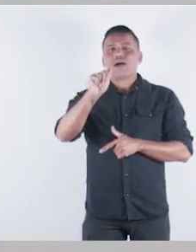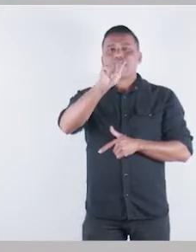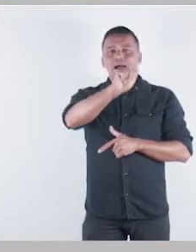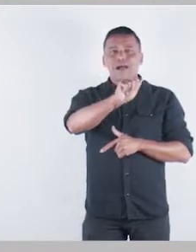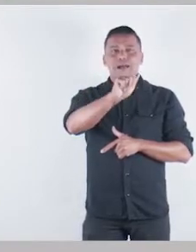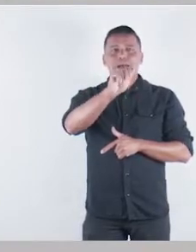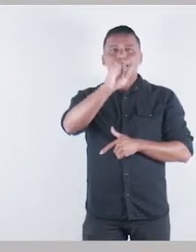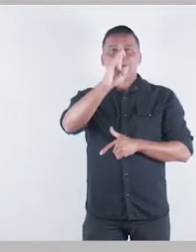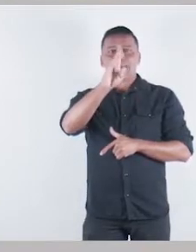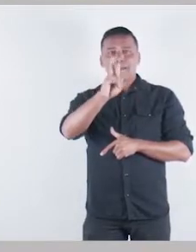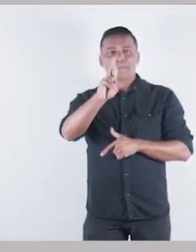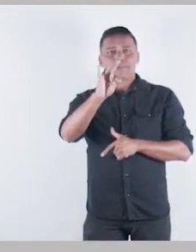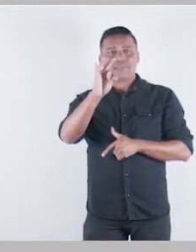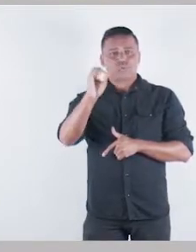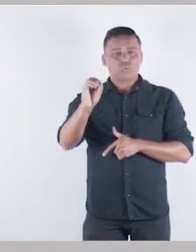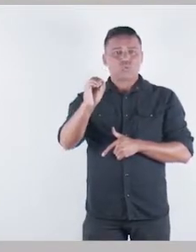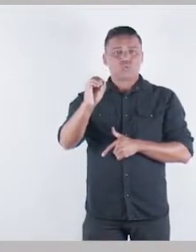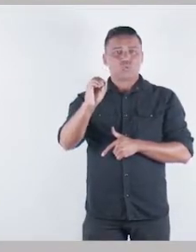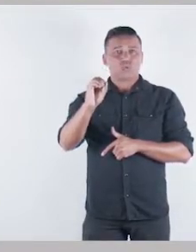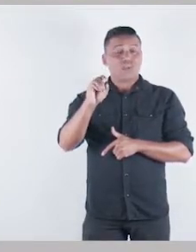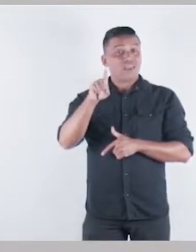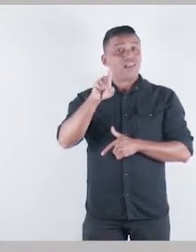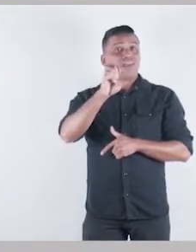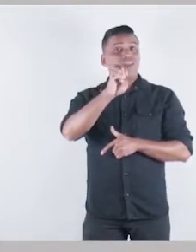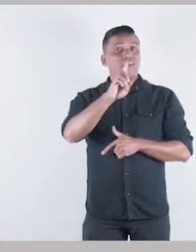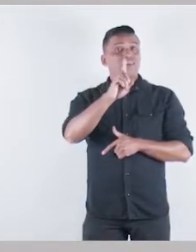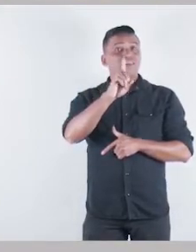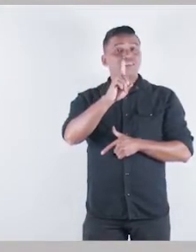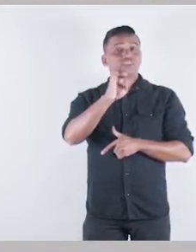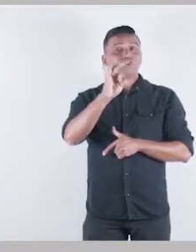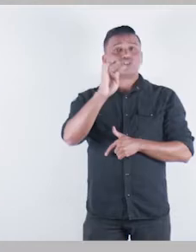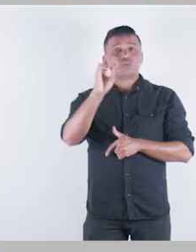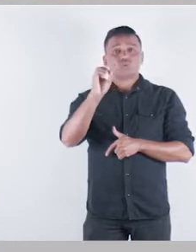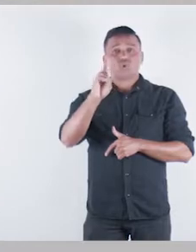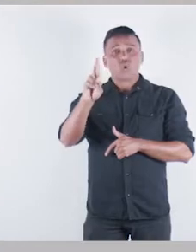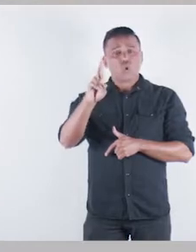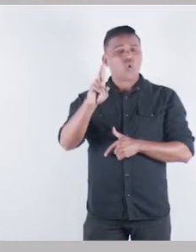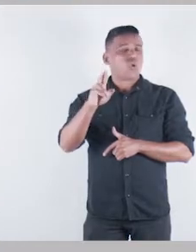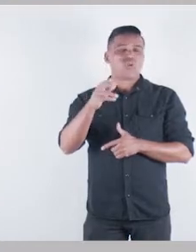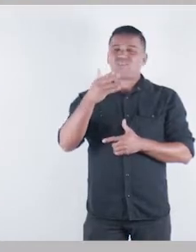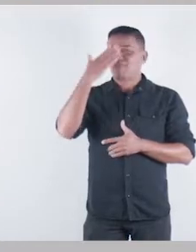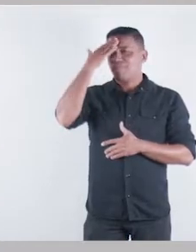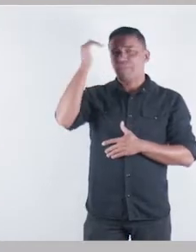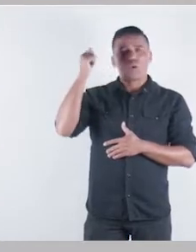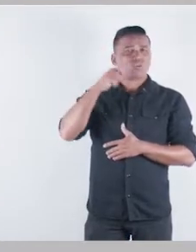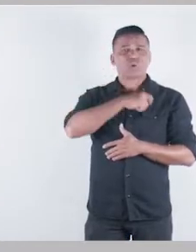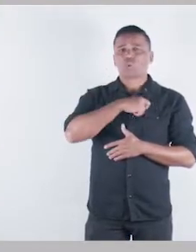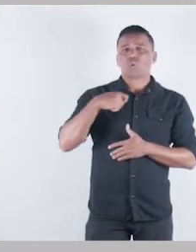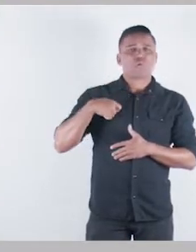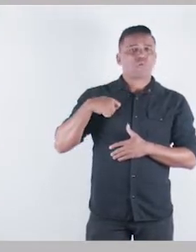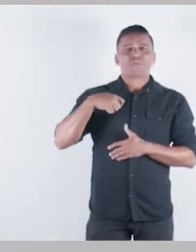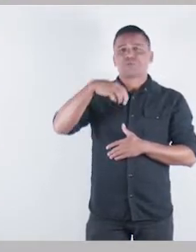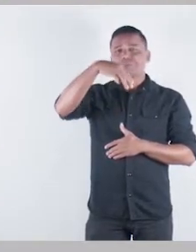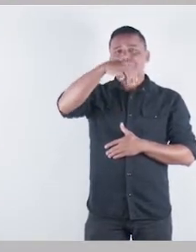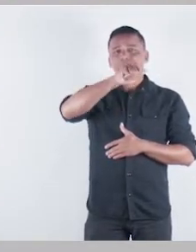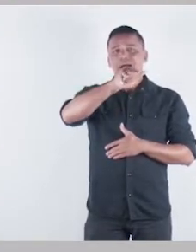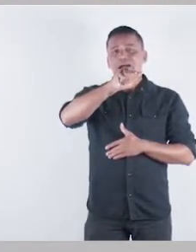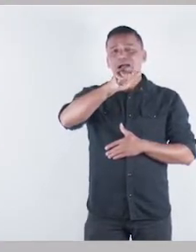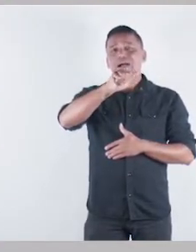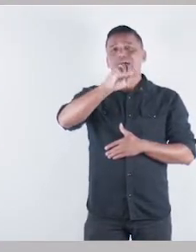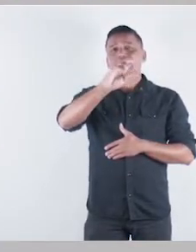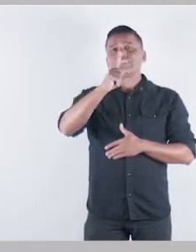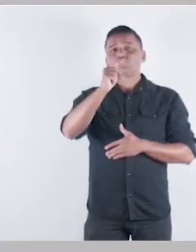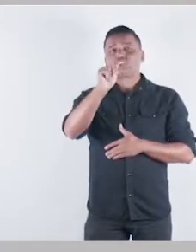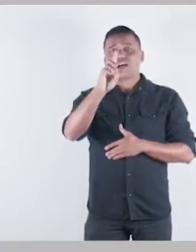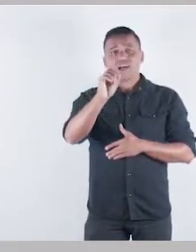né? Editor de Machado de Assis e outros autores importantes da